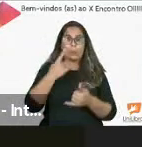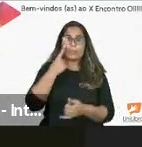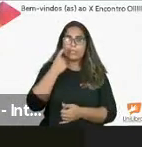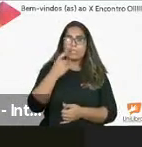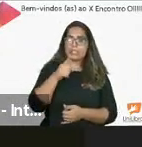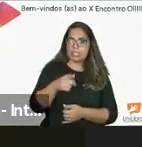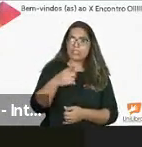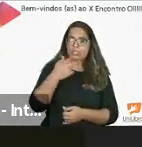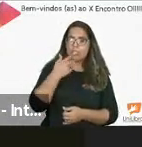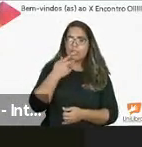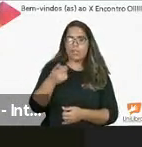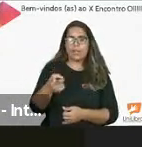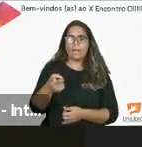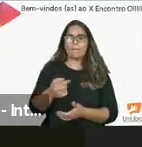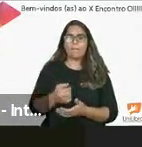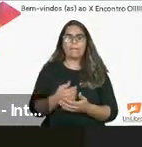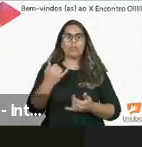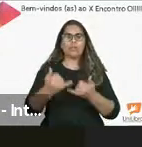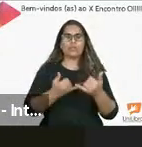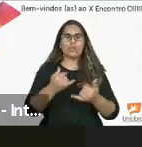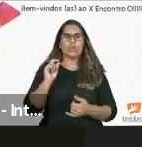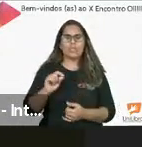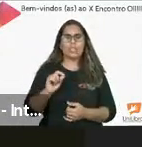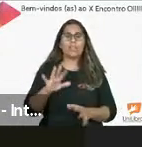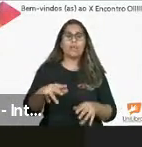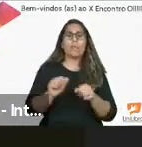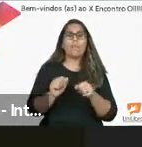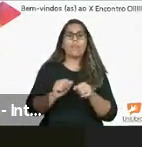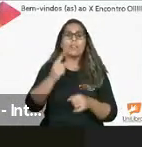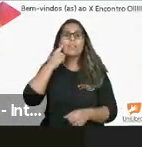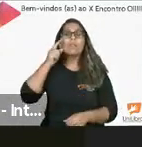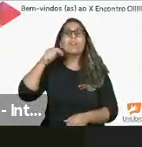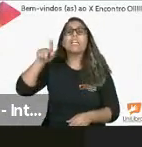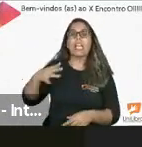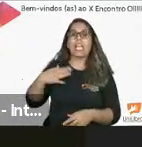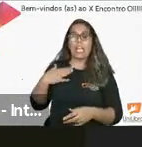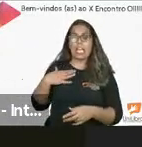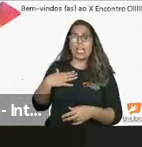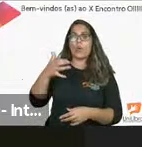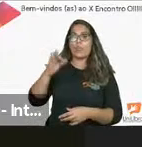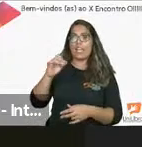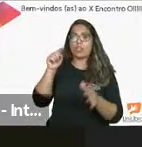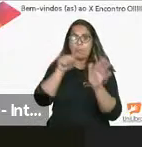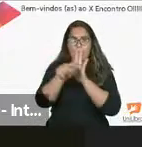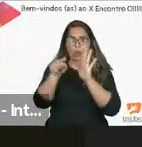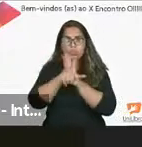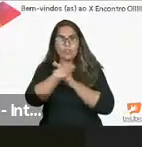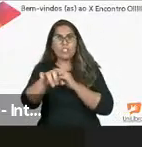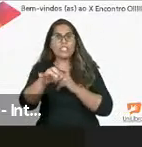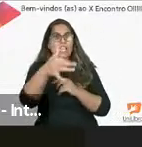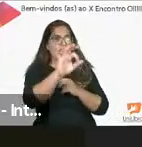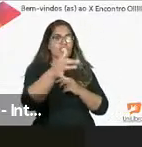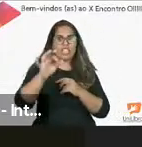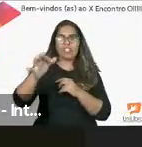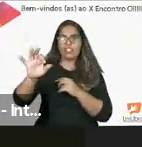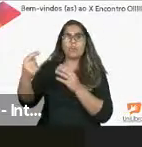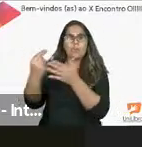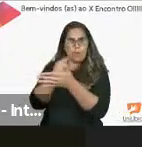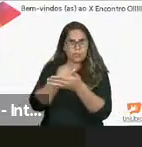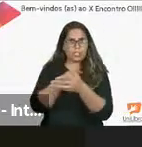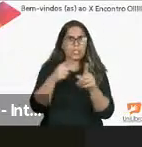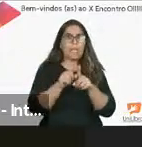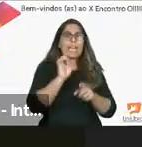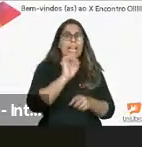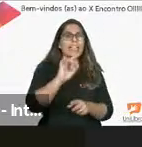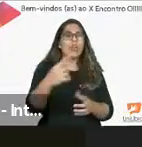que ele contava, que era assim, ah, vamos fazer uma aposta, eu faço 10 perguntas e vocês 10 perguntas, e cada erro de um